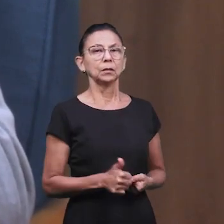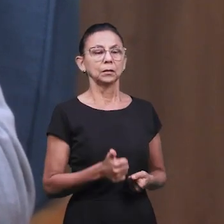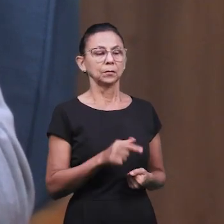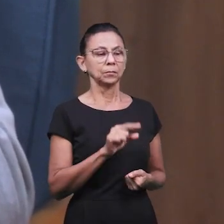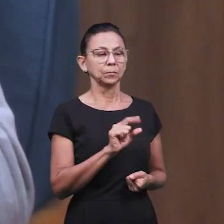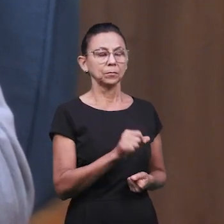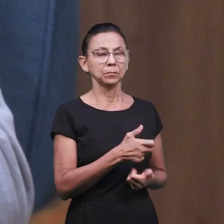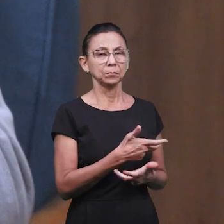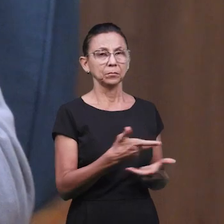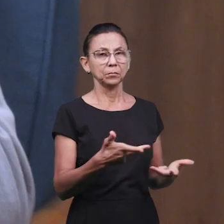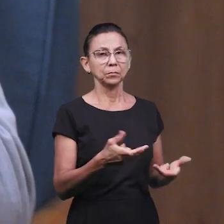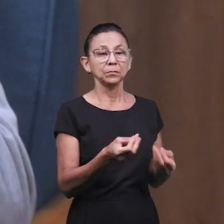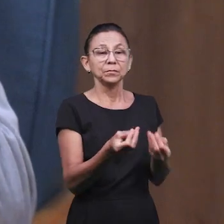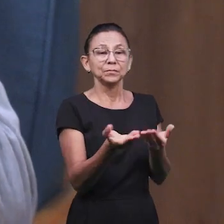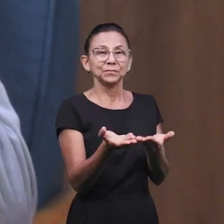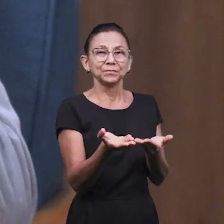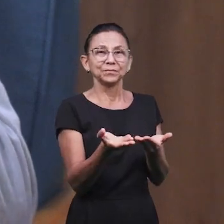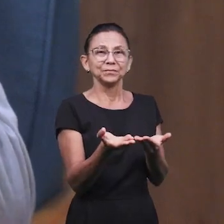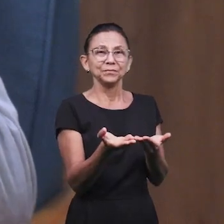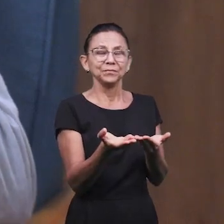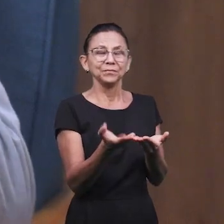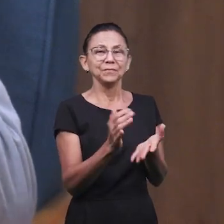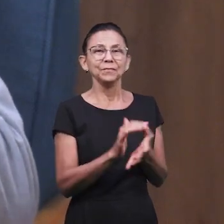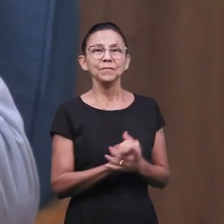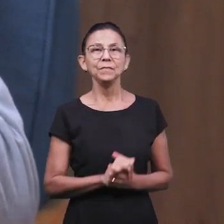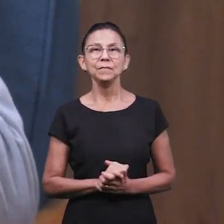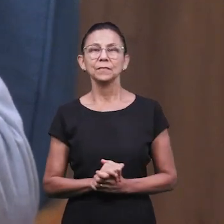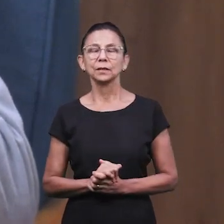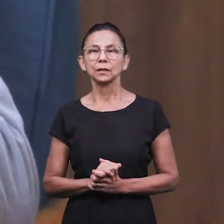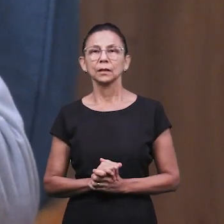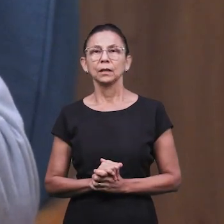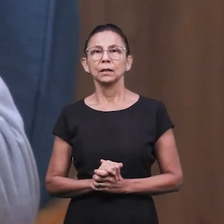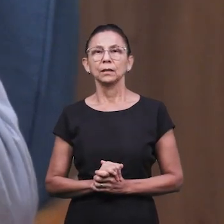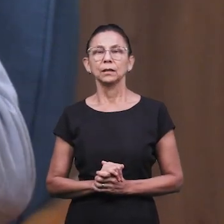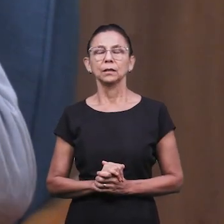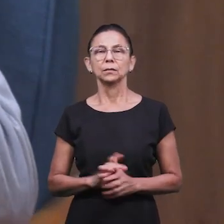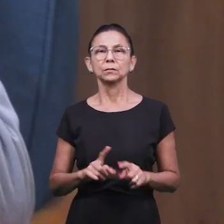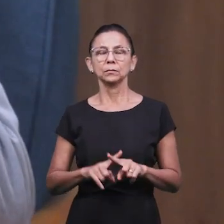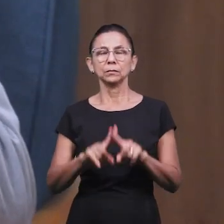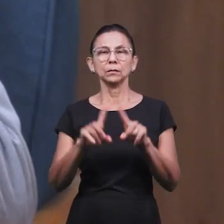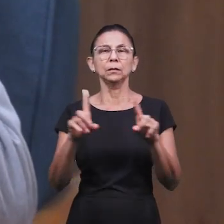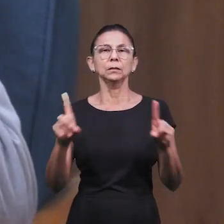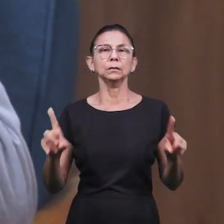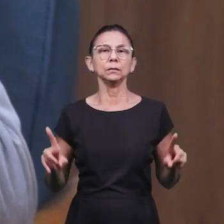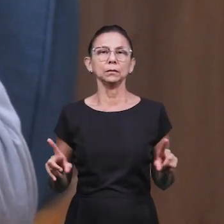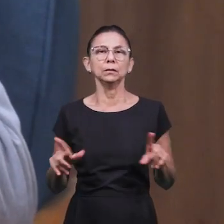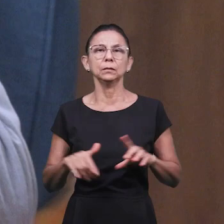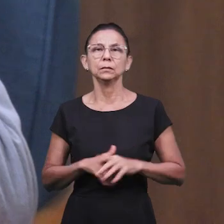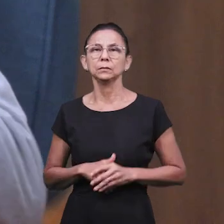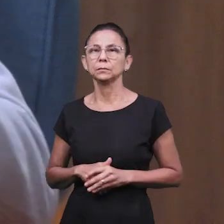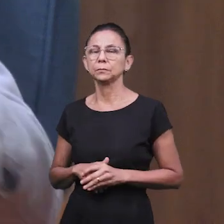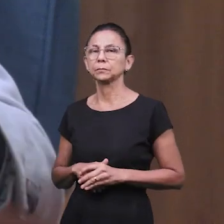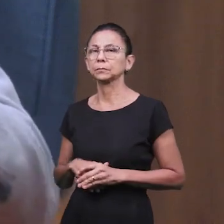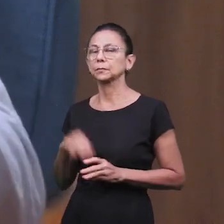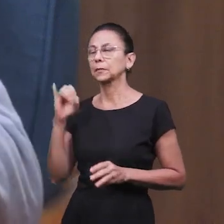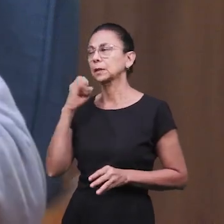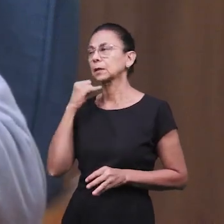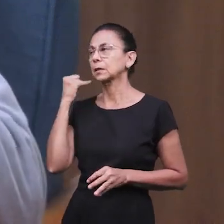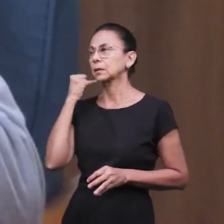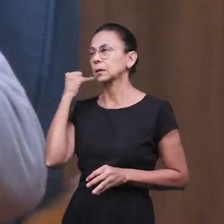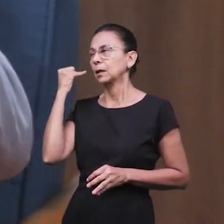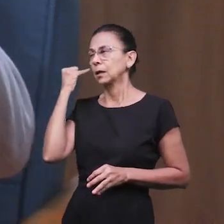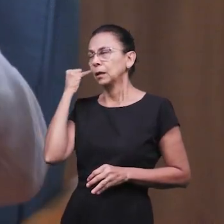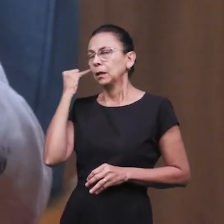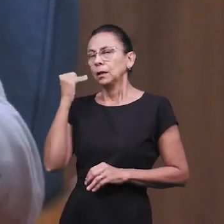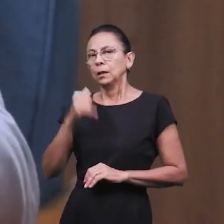tem para oferecer para o homem. Mas quando o homem é alcançado, Josias, e você tem essa